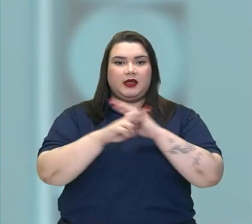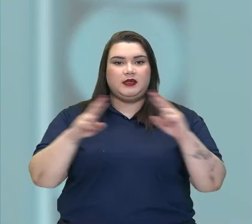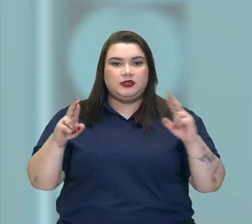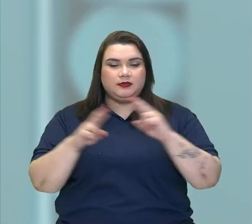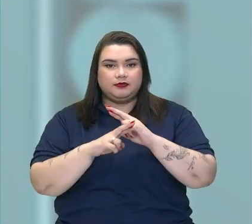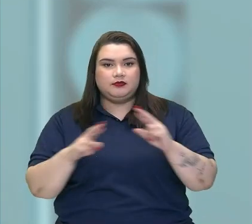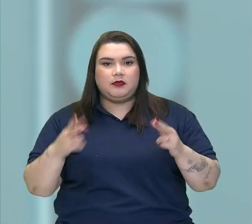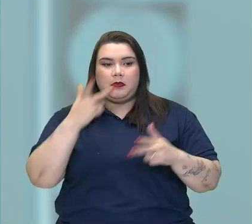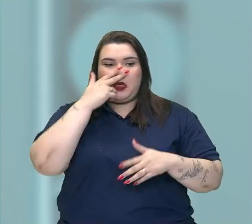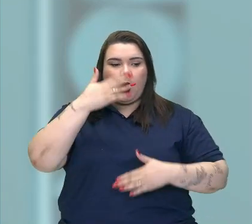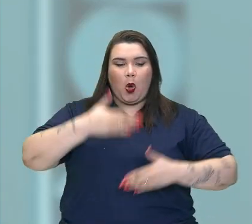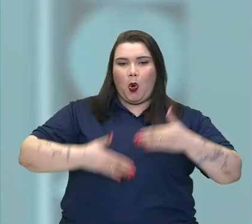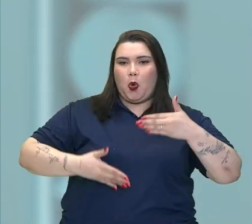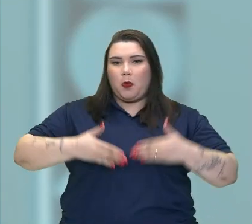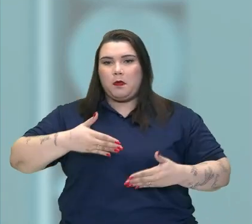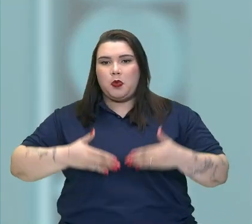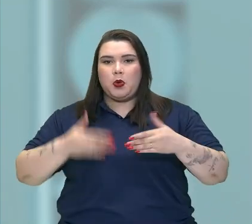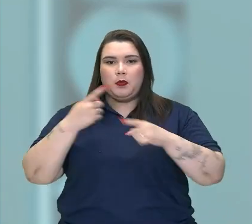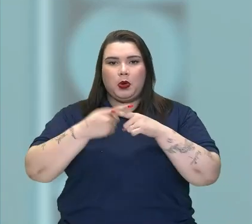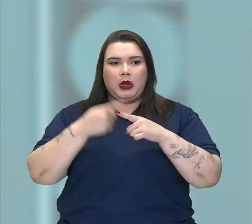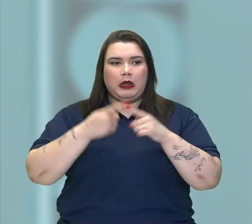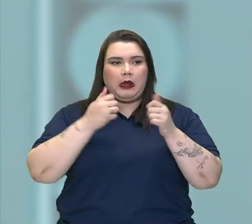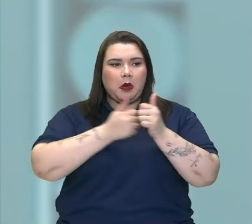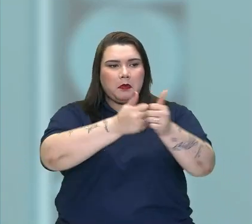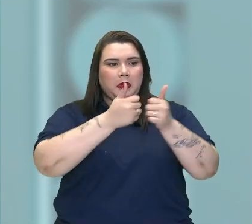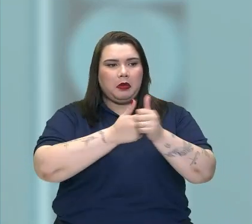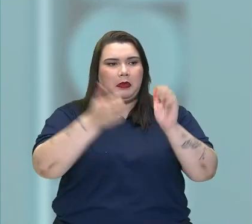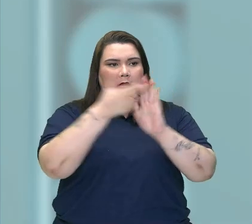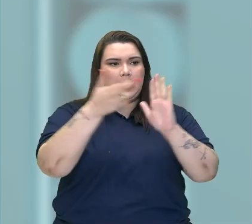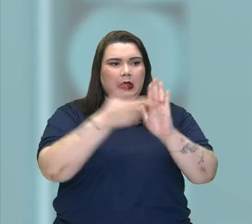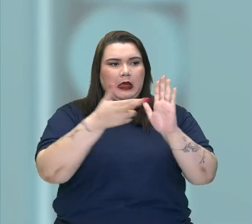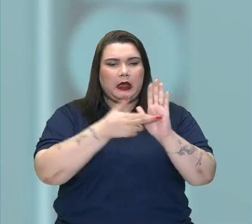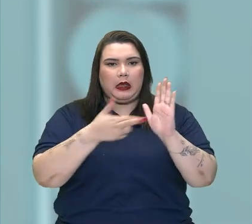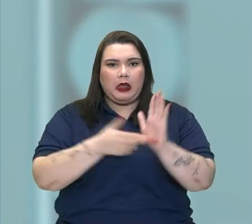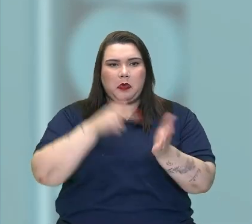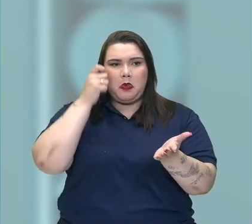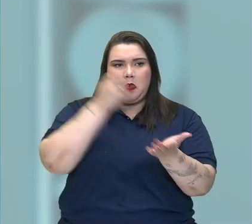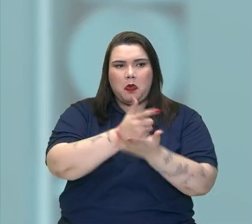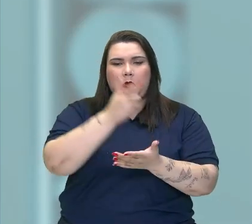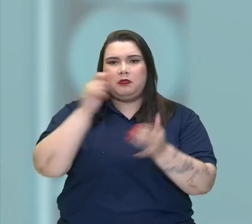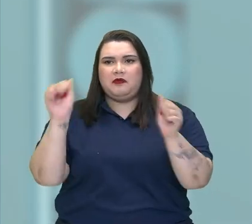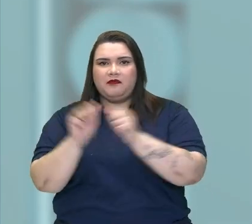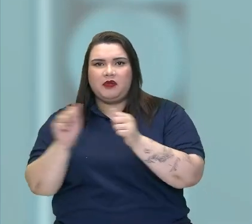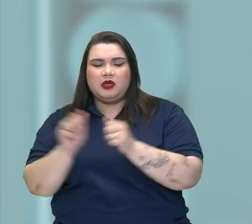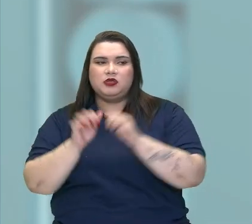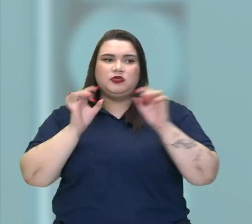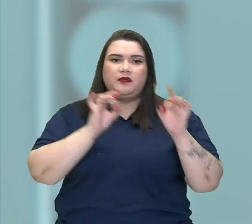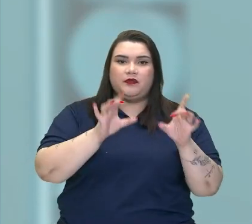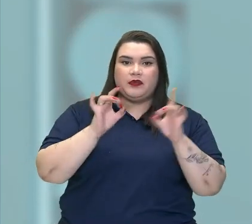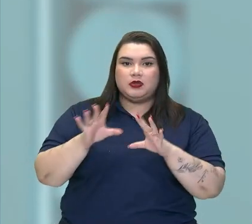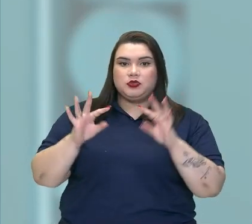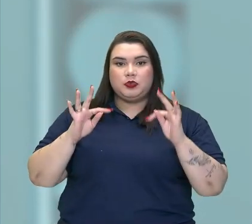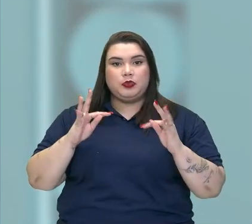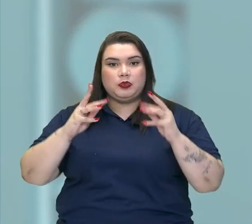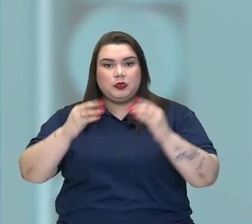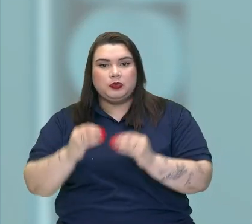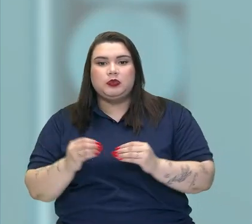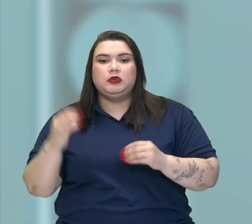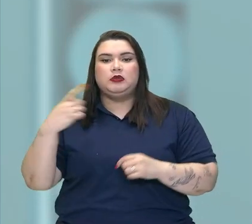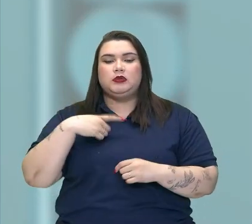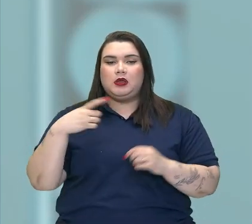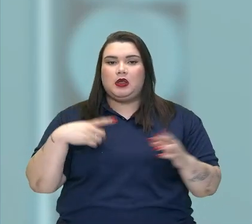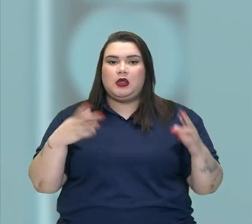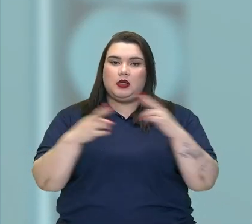num robô, de tanto que você segue essas tendências, de você compra, você faz, você vende. Tudo isso também desde